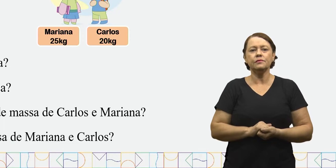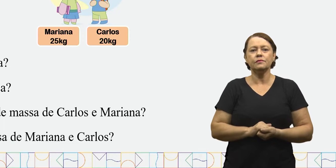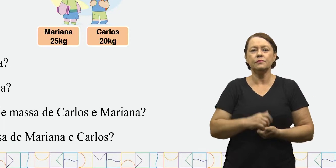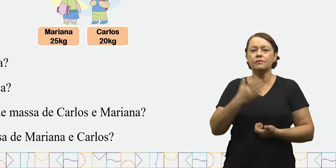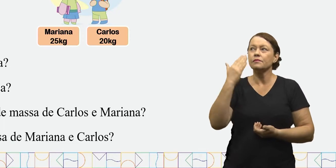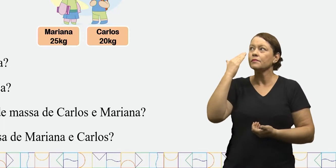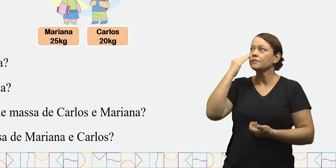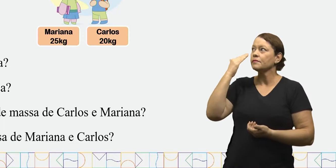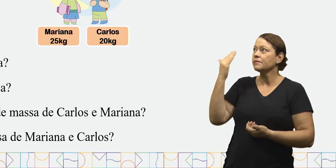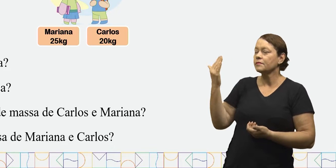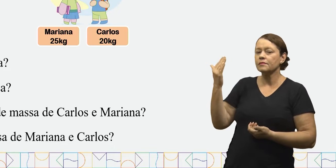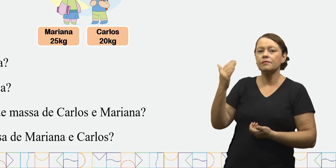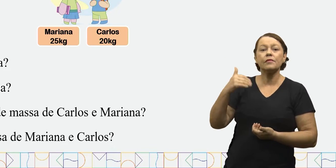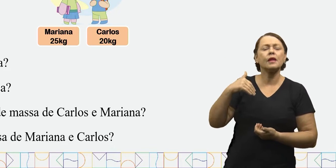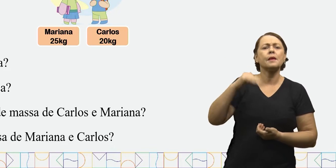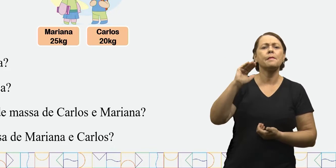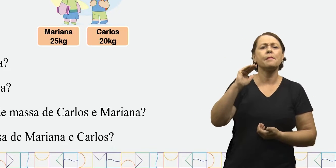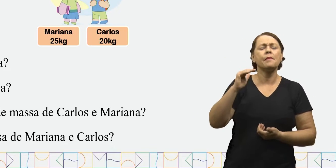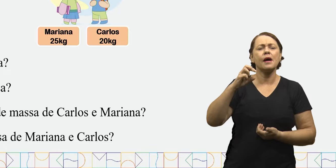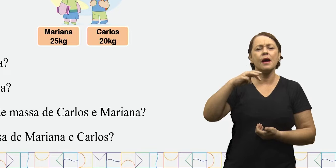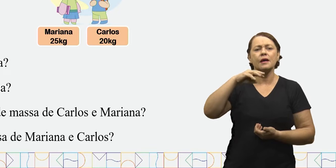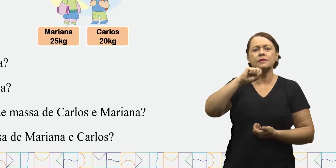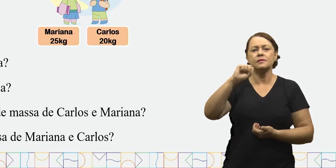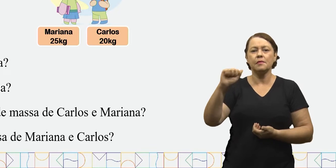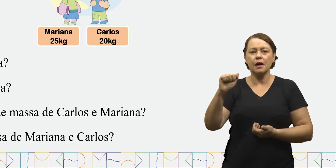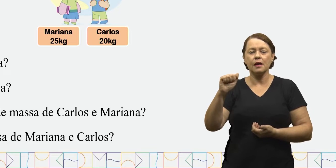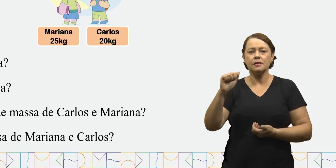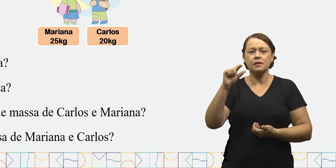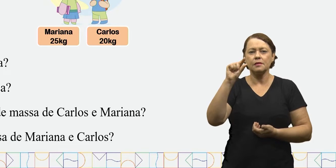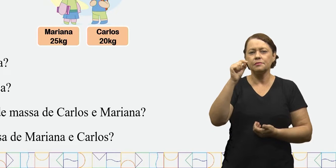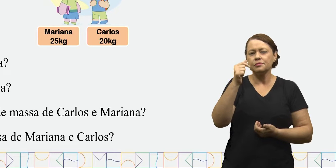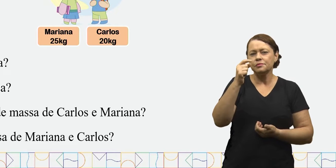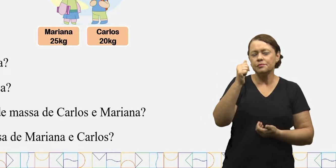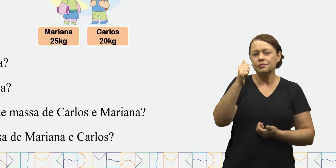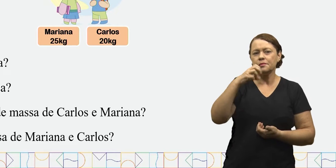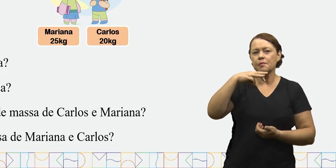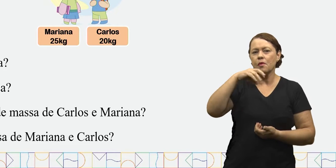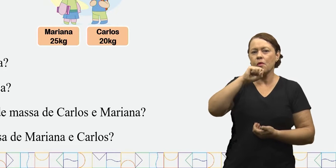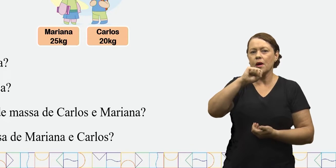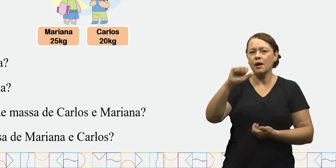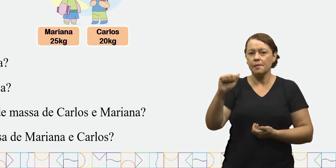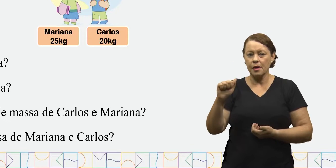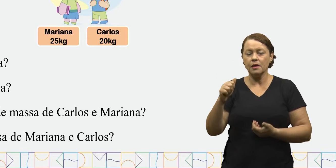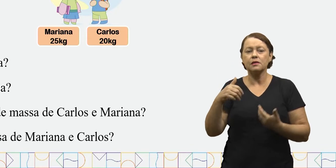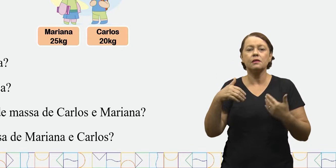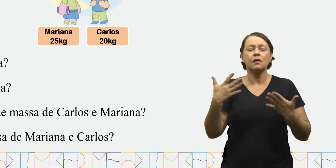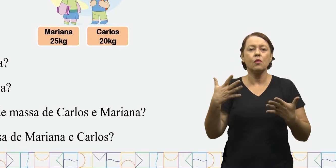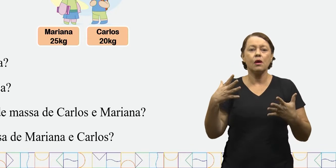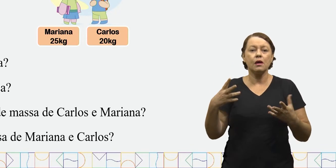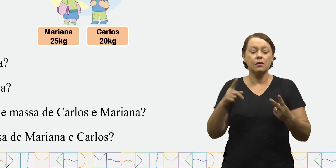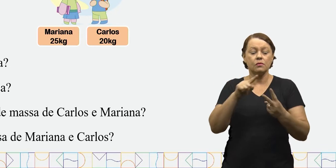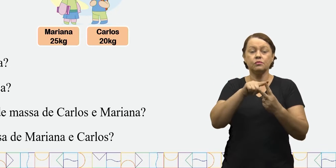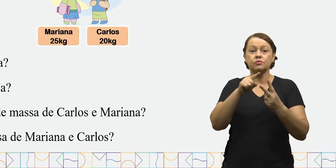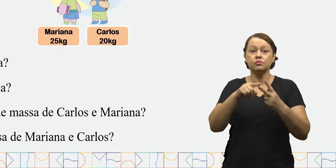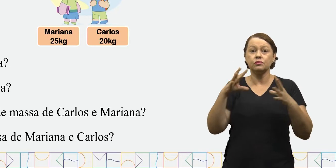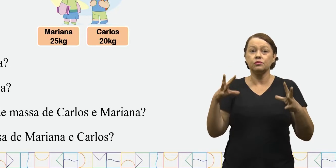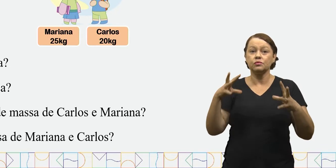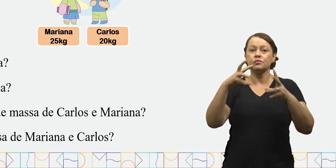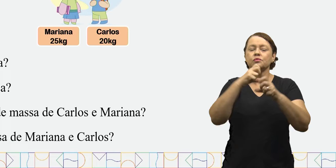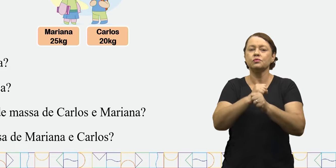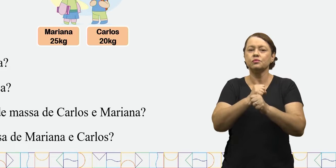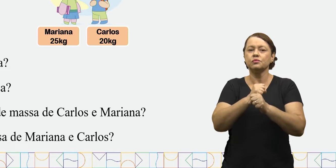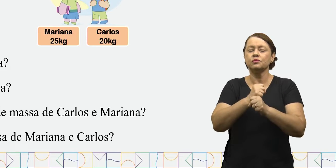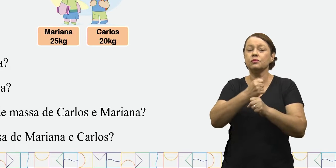Quem tem a maior massa? Quem tem a menor massa? Quanto que dá a soma